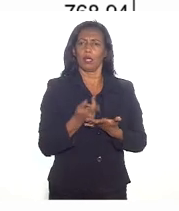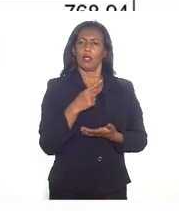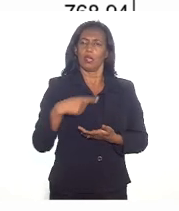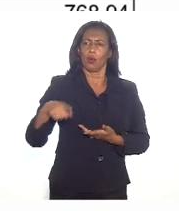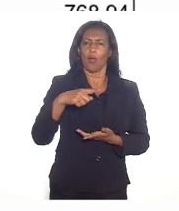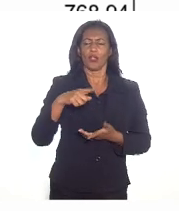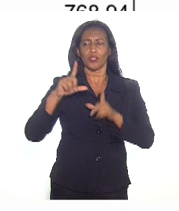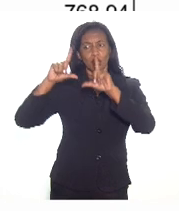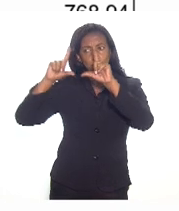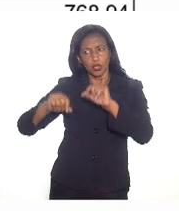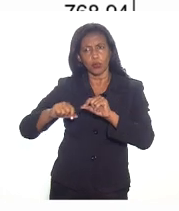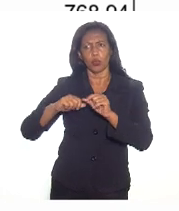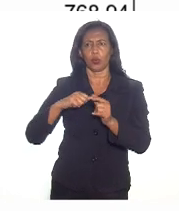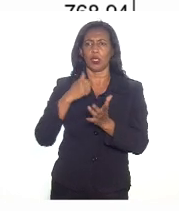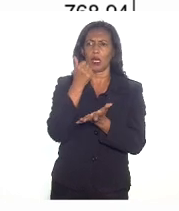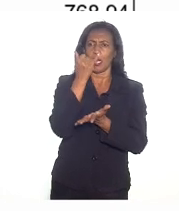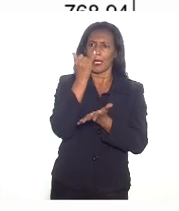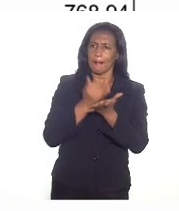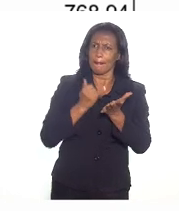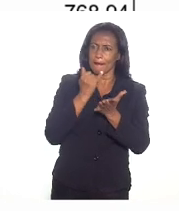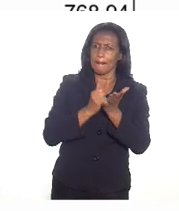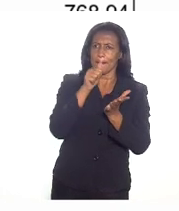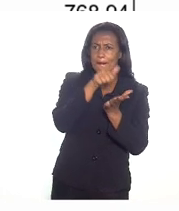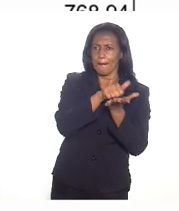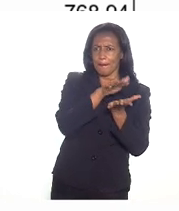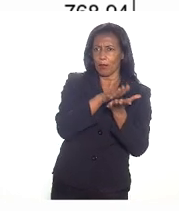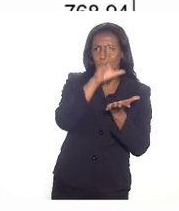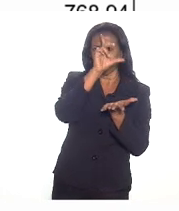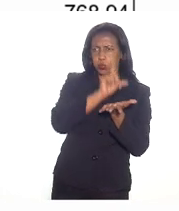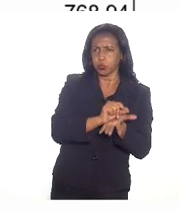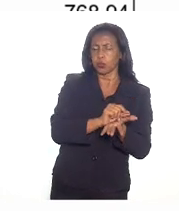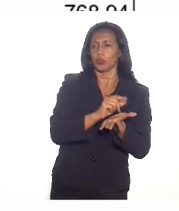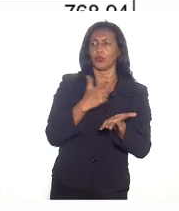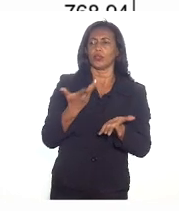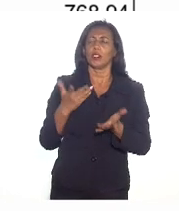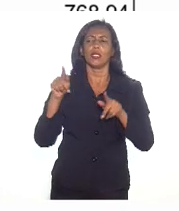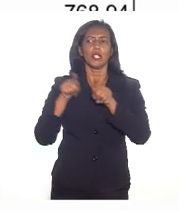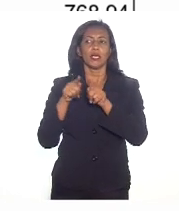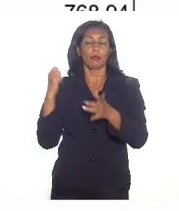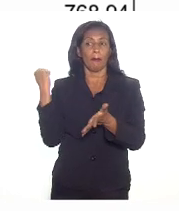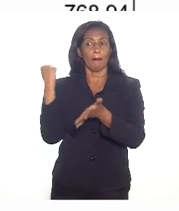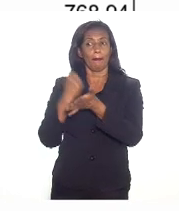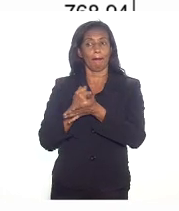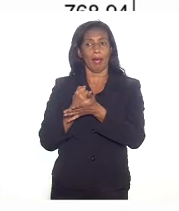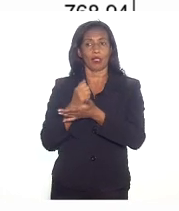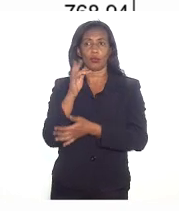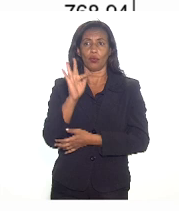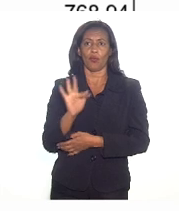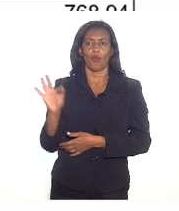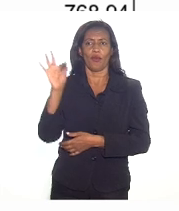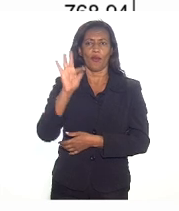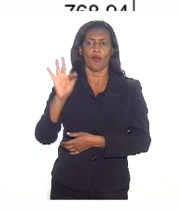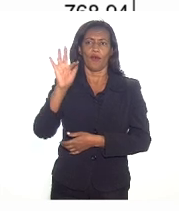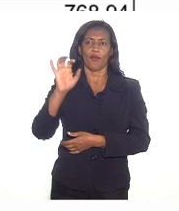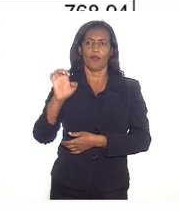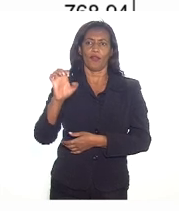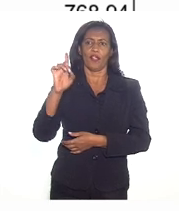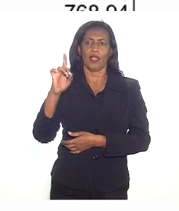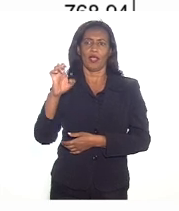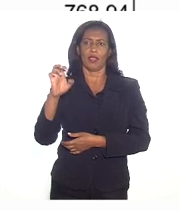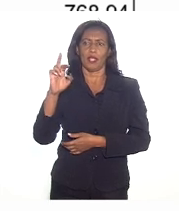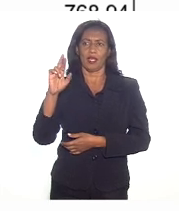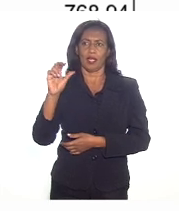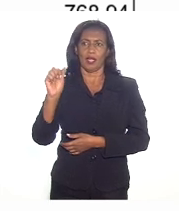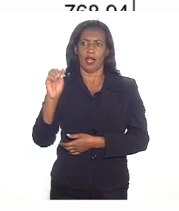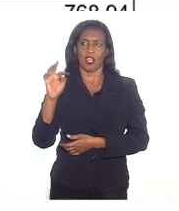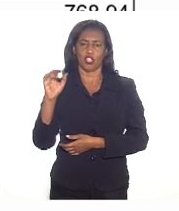a produção e o consumo, aumentar sobre a renda e a riqueza, e também a questão do Pacto Federativo junto da discussão da reforma tributária. Não tem